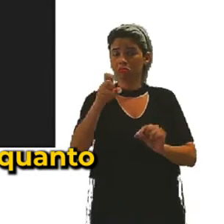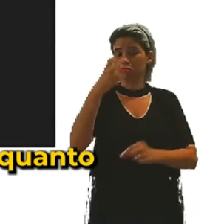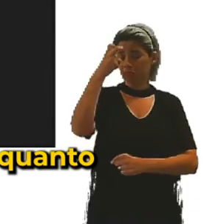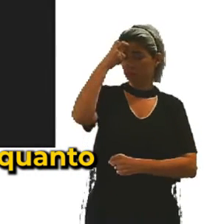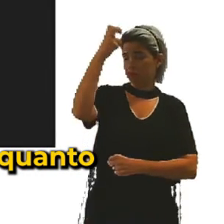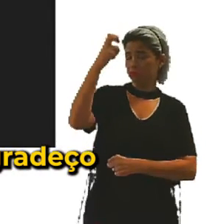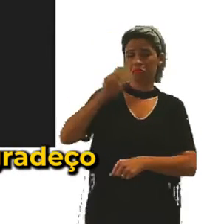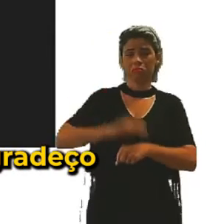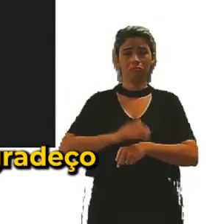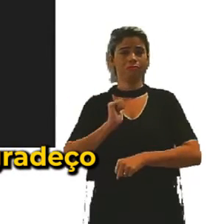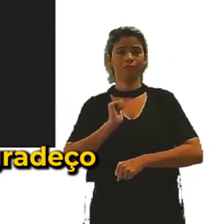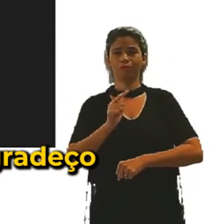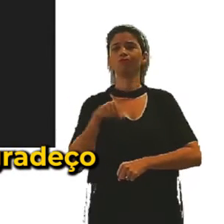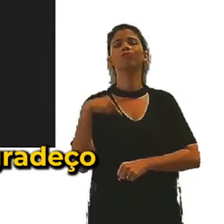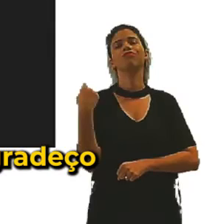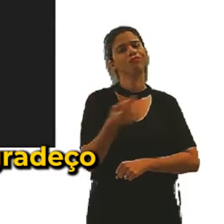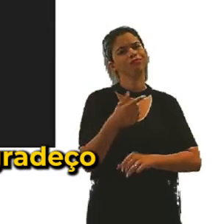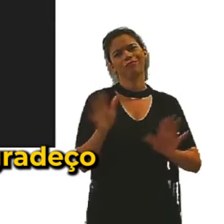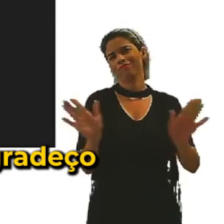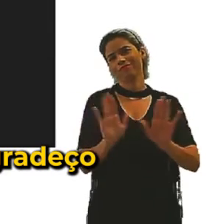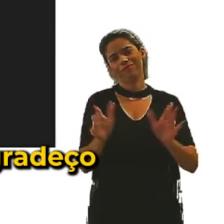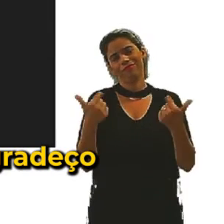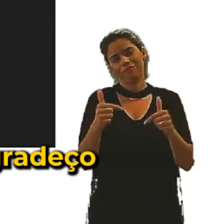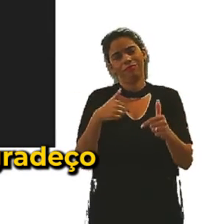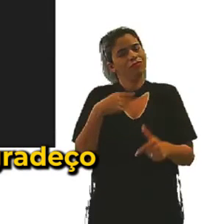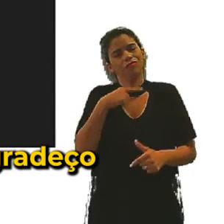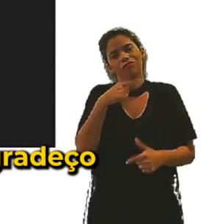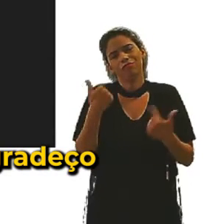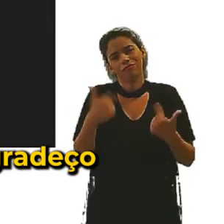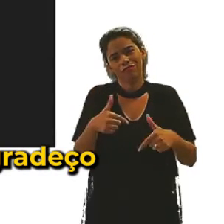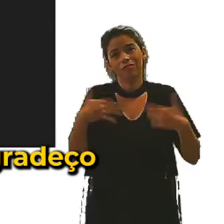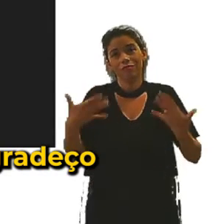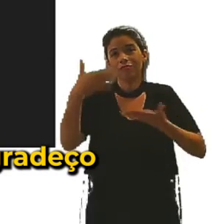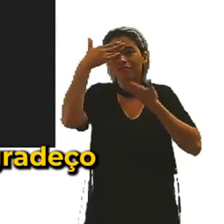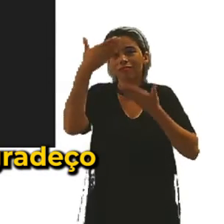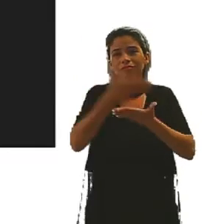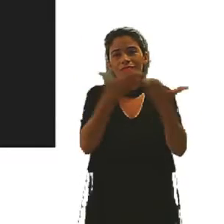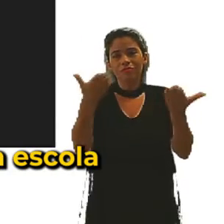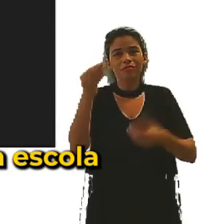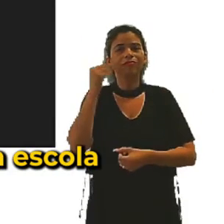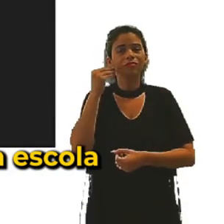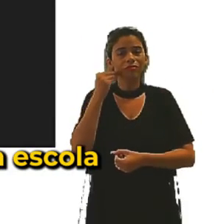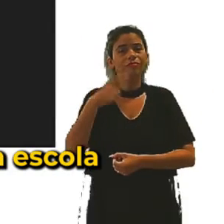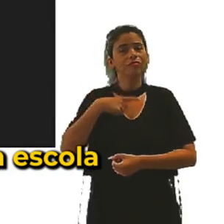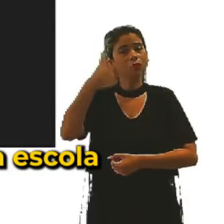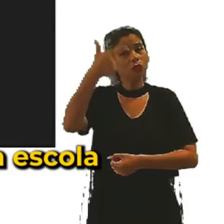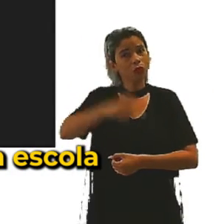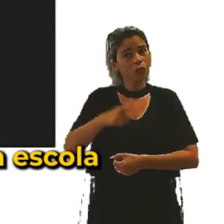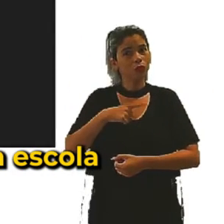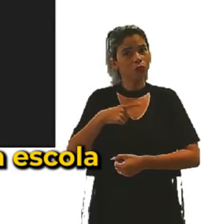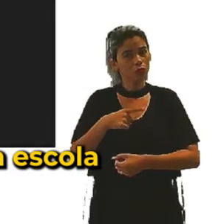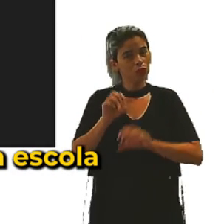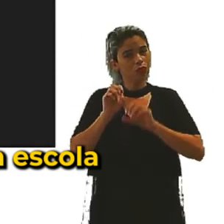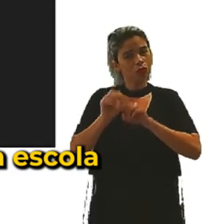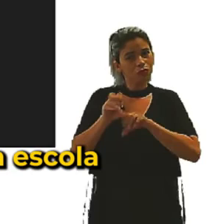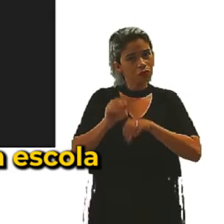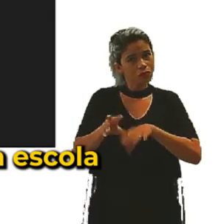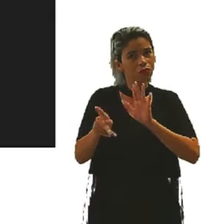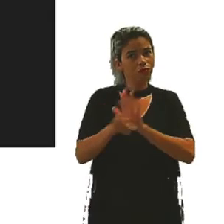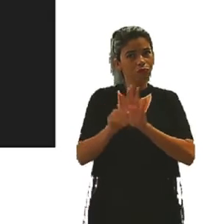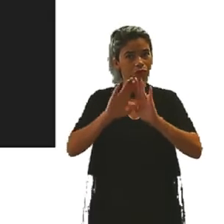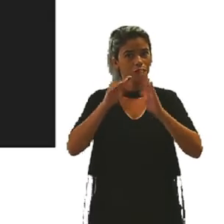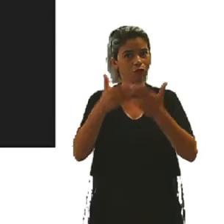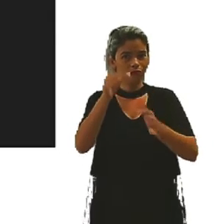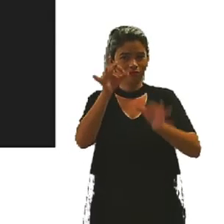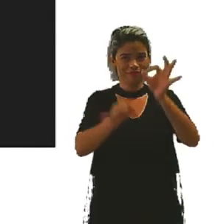inteligente quanto todos nós, não tenho dúvida nenhuma disso. Então, agradeço a oportunidade de mais essa formação especializada aqui pela nossa Escola